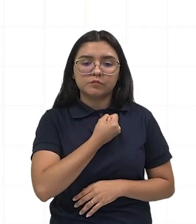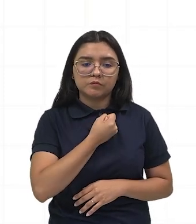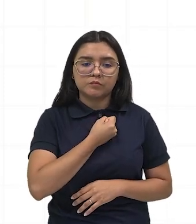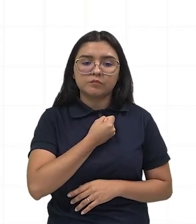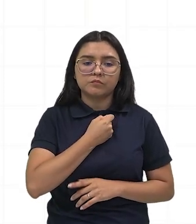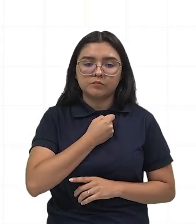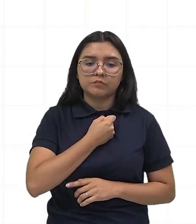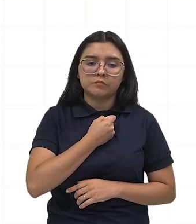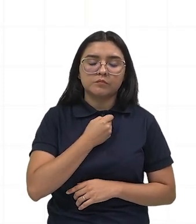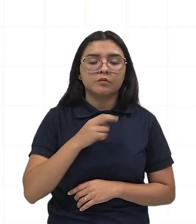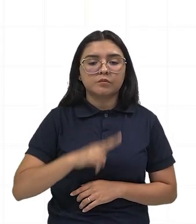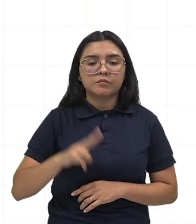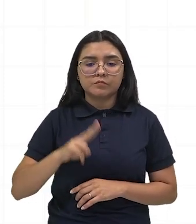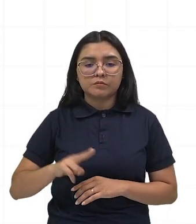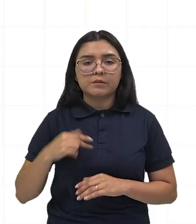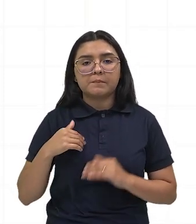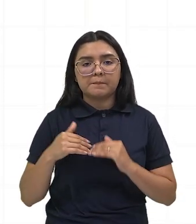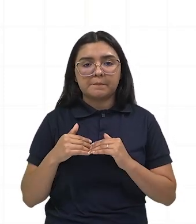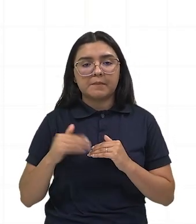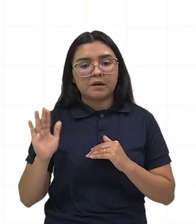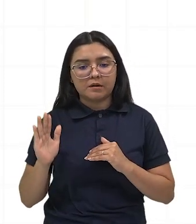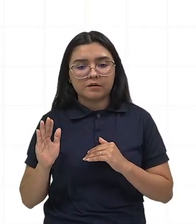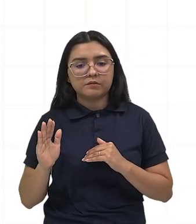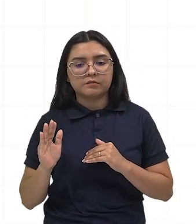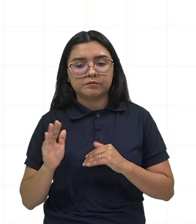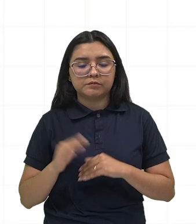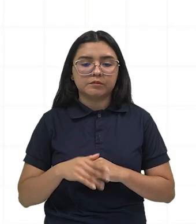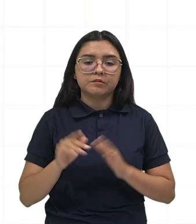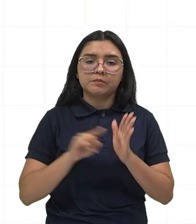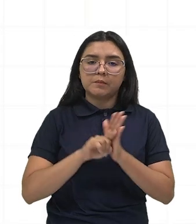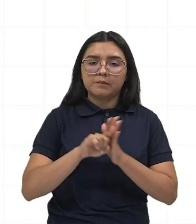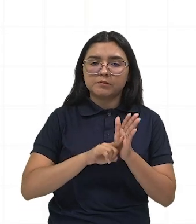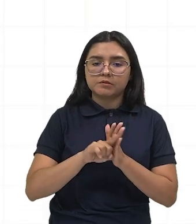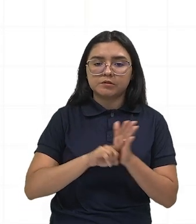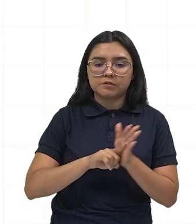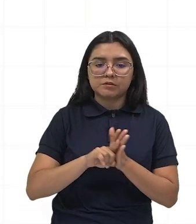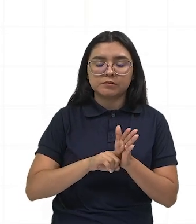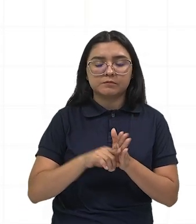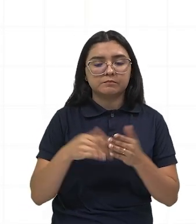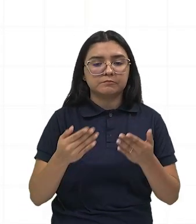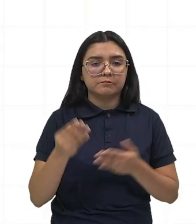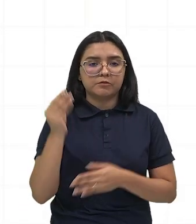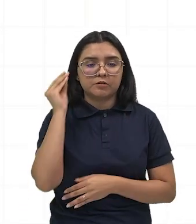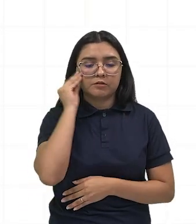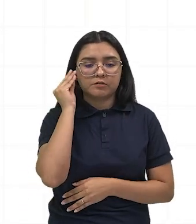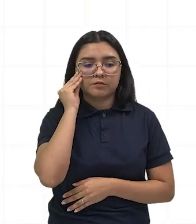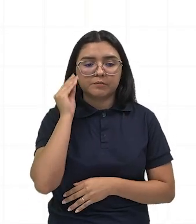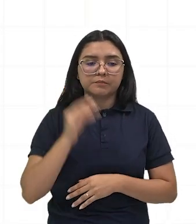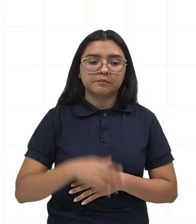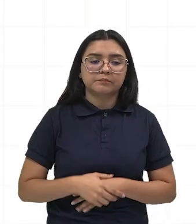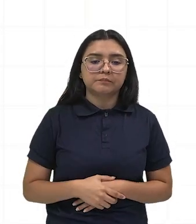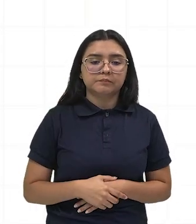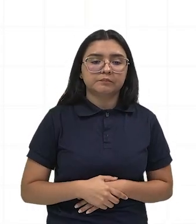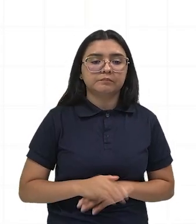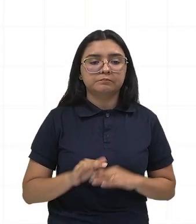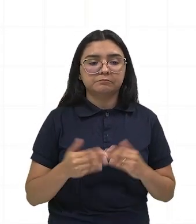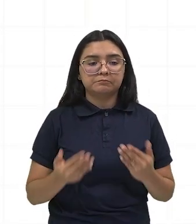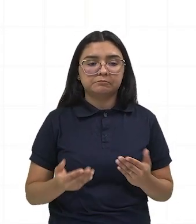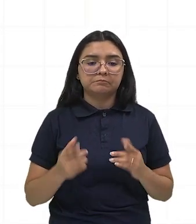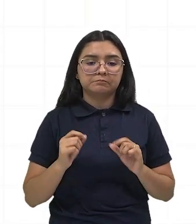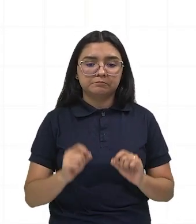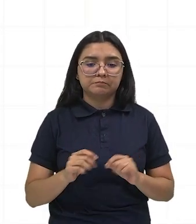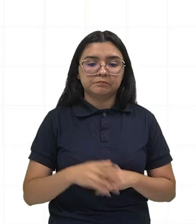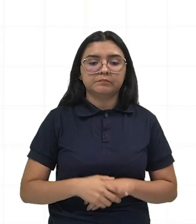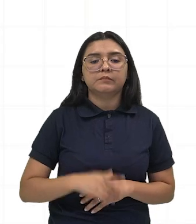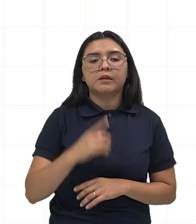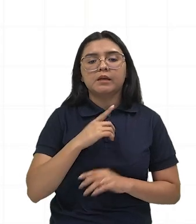frequência, que é aquele que aparece mais, né, em uma pesquisa. Então vamos ver o exemplo. Olha. Considere que a academia, aquela